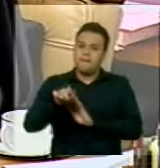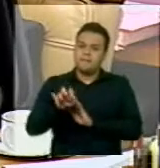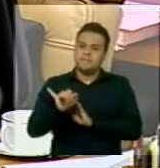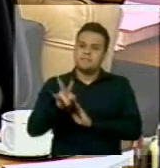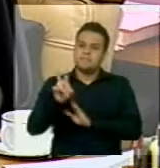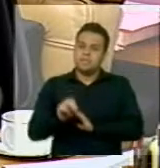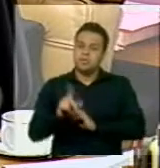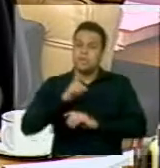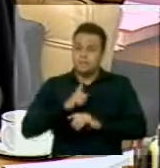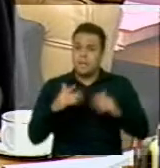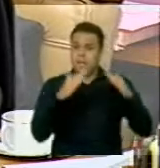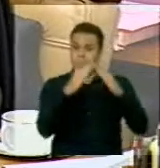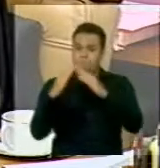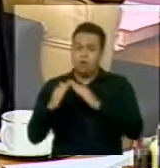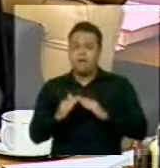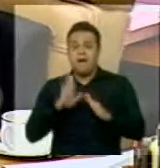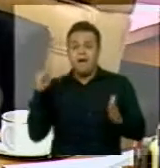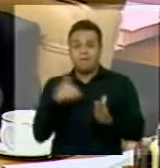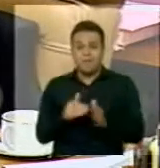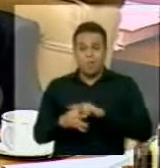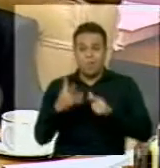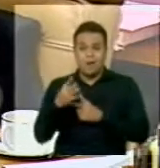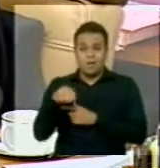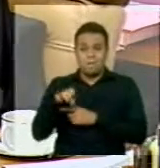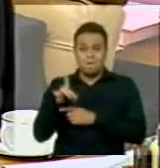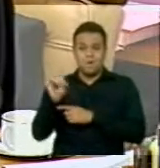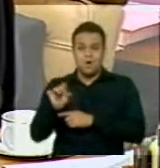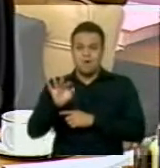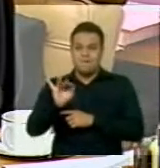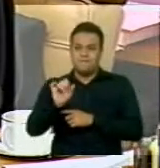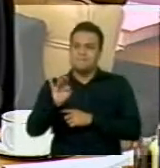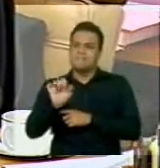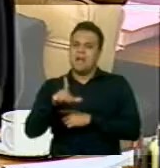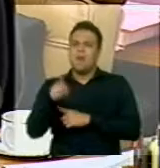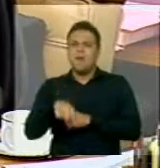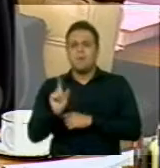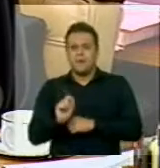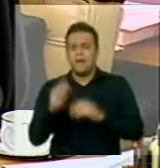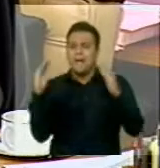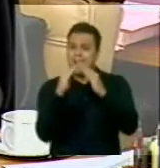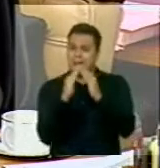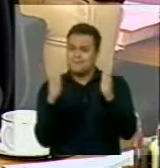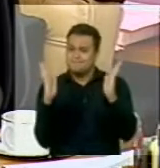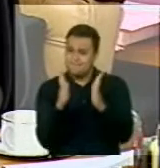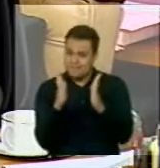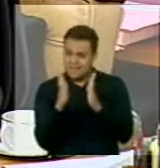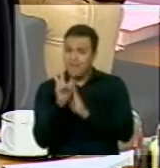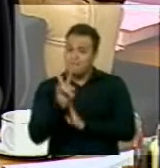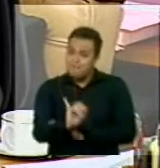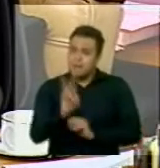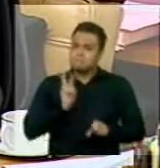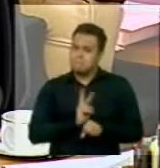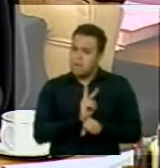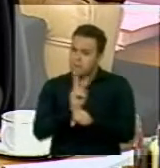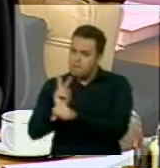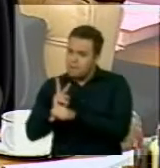até 4 módulos fiscais, portanto, estamos falando das pequenas propriedades, né? Serão averiguados por meio de declaração